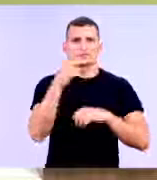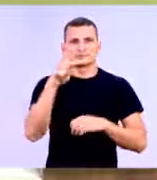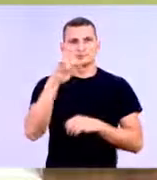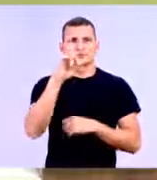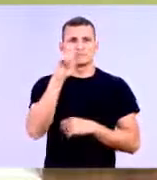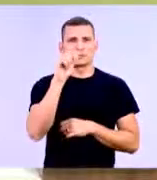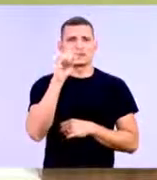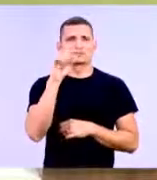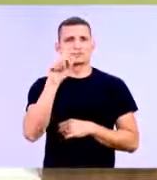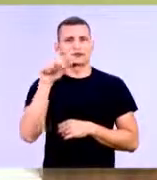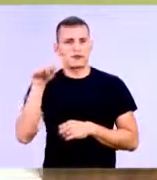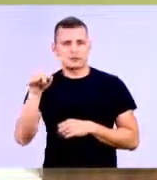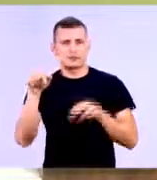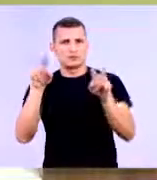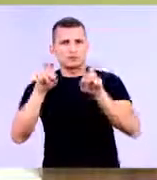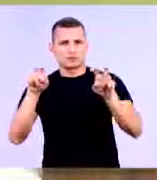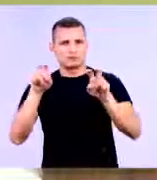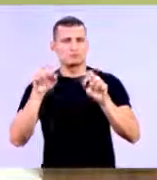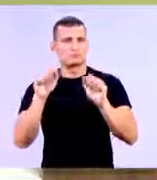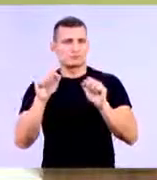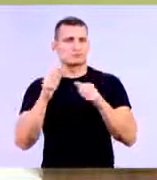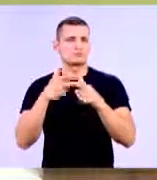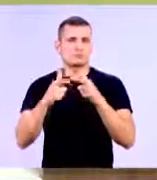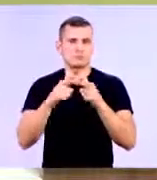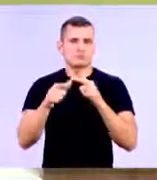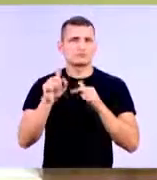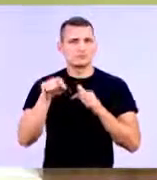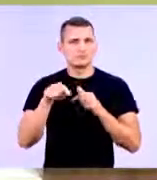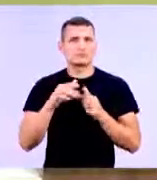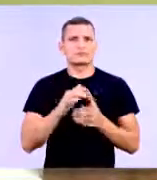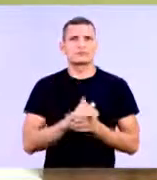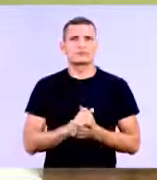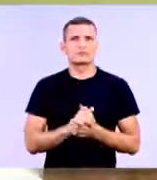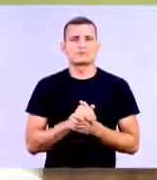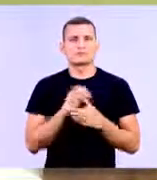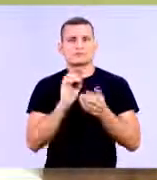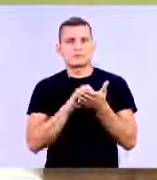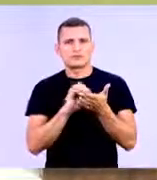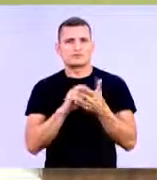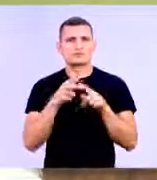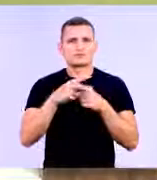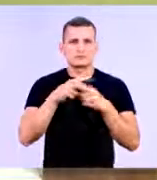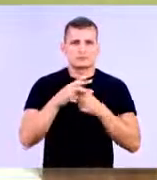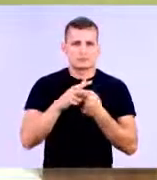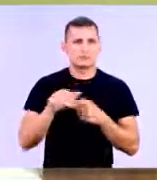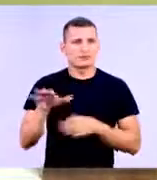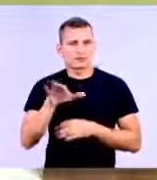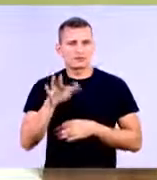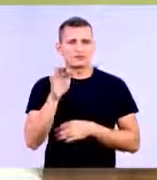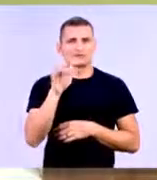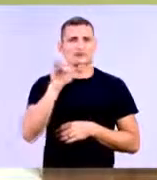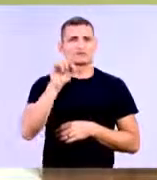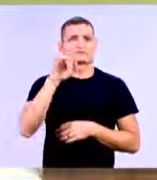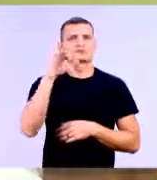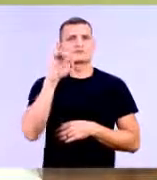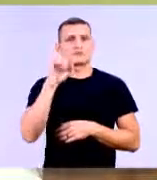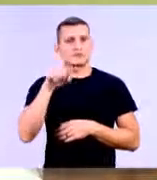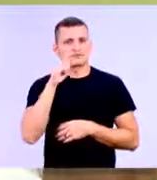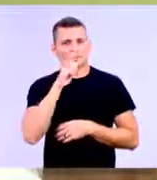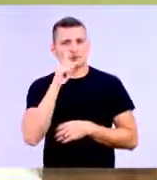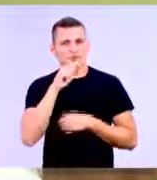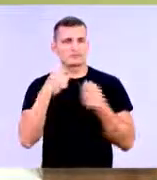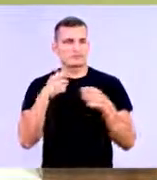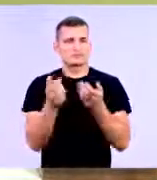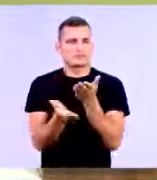naquele data center ficarem comprometidos. Então, são esses elementos relacionados à falta de manutenção nesse ambiente físico, são vulnerabilidades que